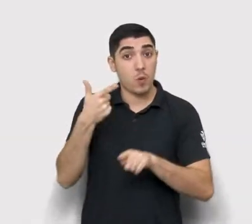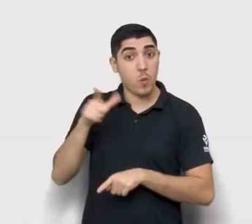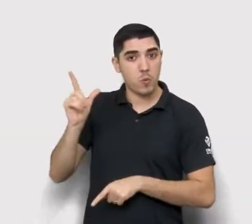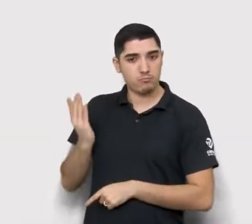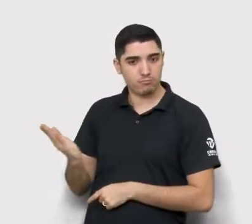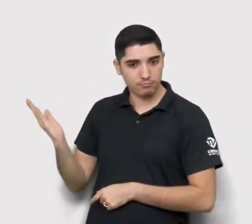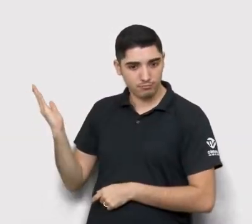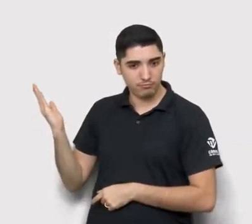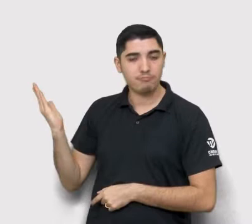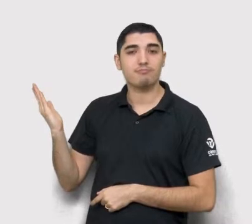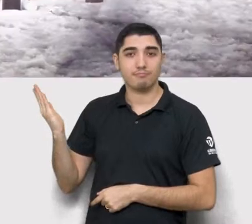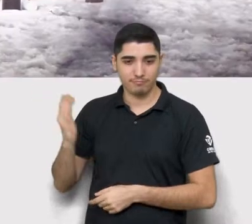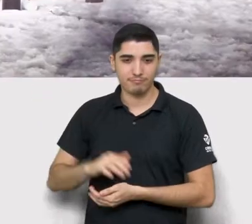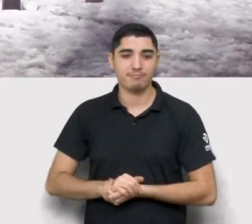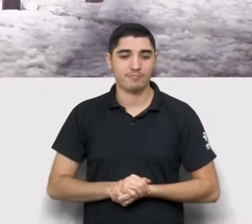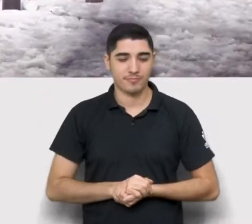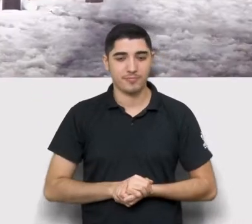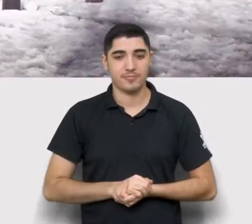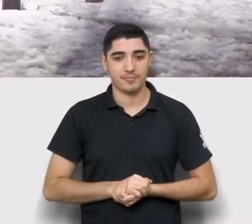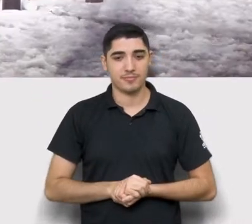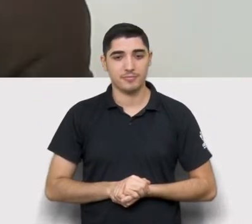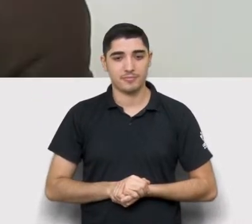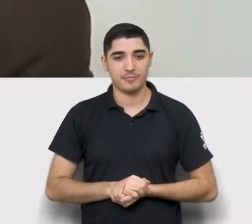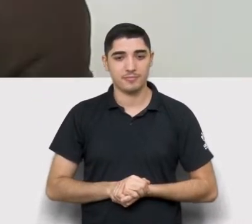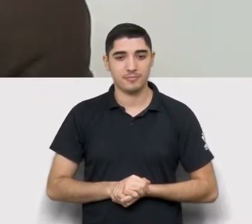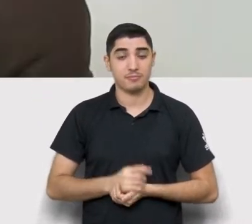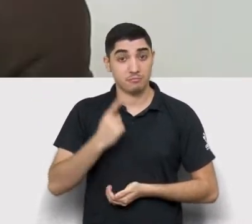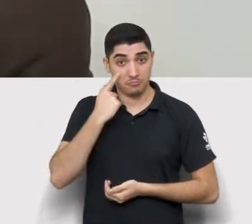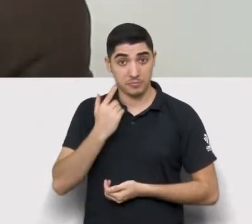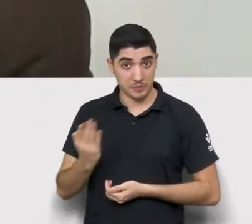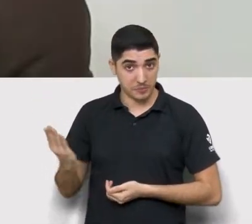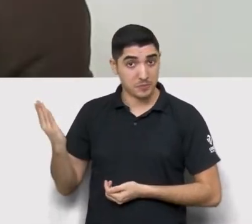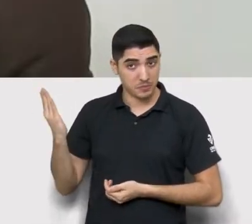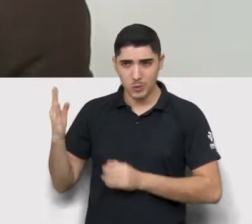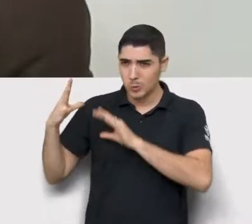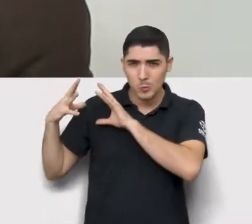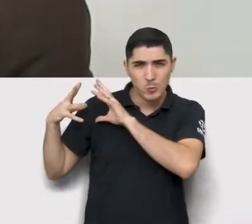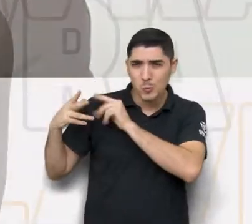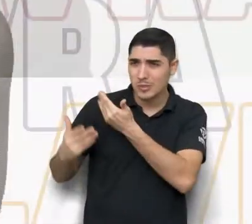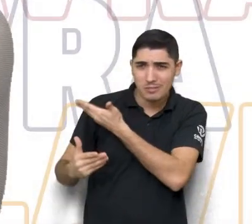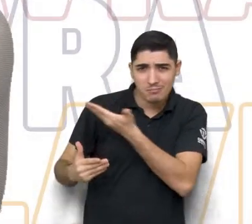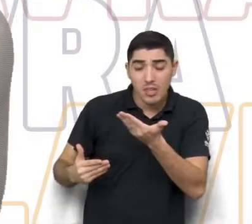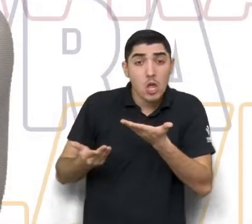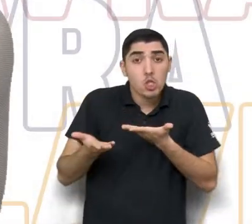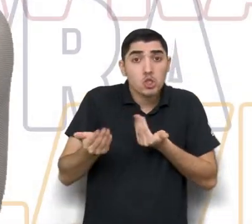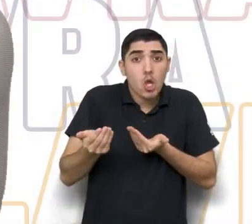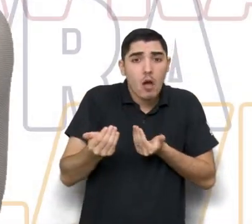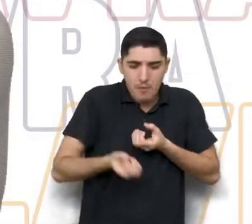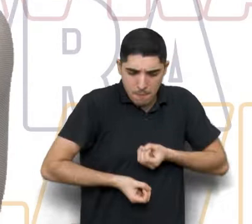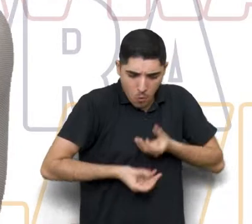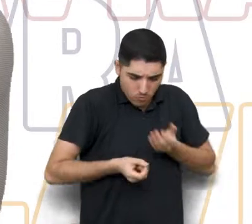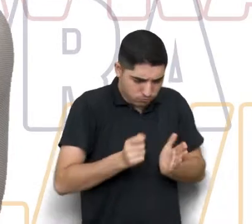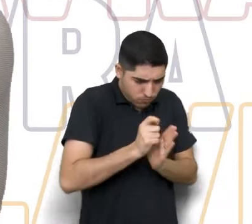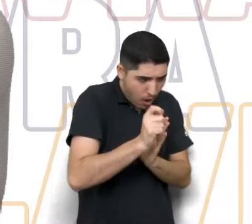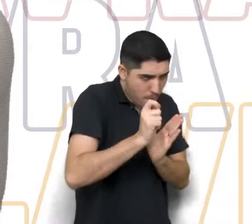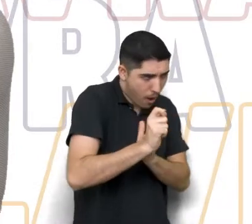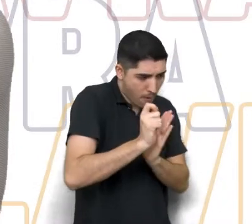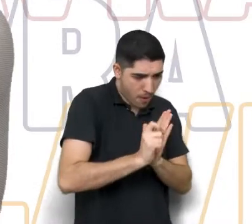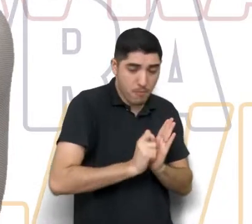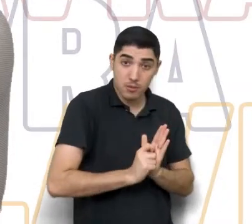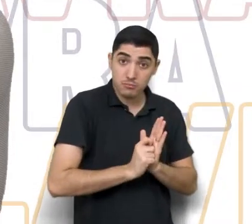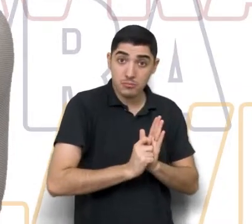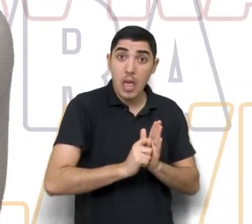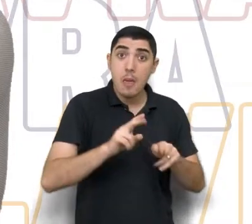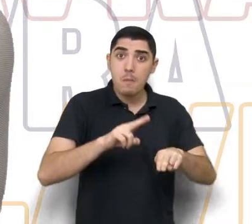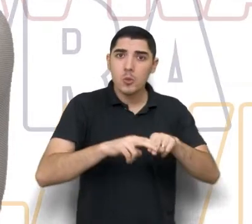o Ricardo Jacek, Fernando Scarpel, Charles Lima, enfim, jovens poetas que estão produzindo, estão se utilizando dos